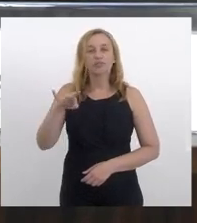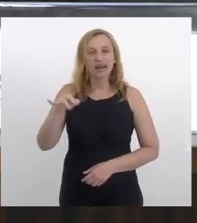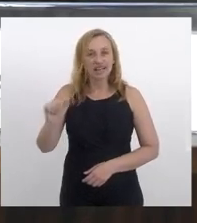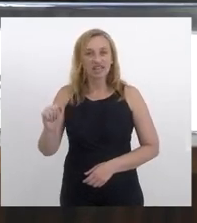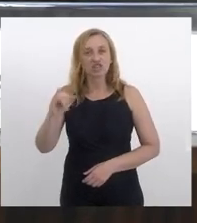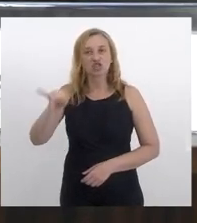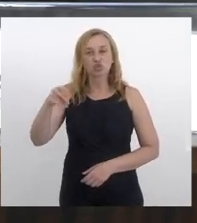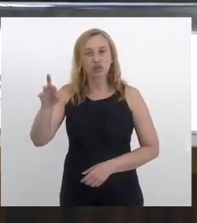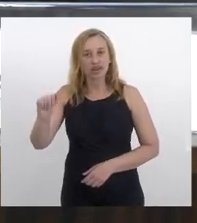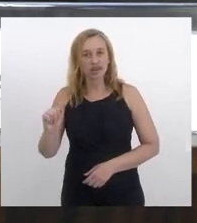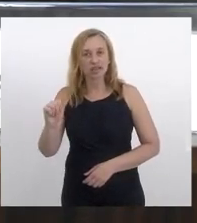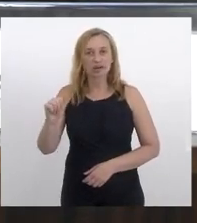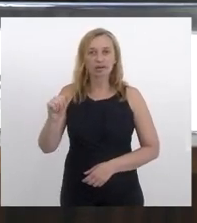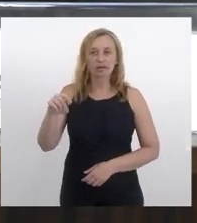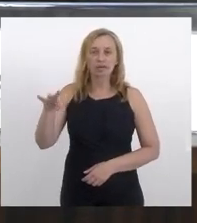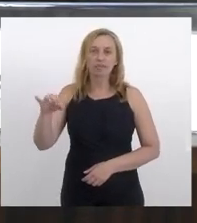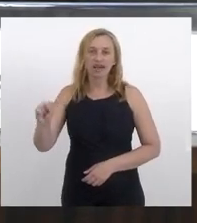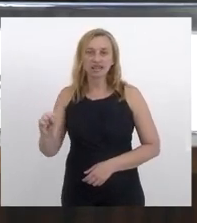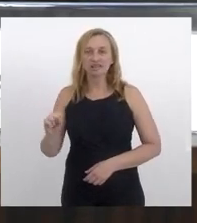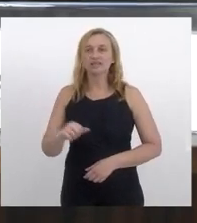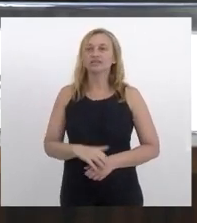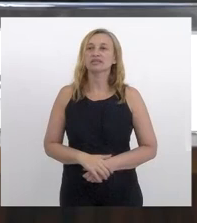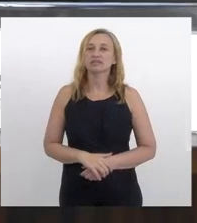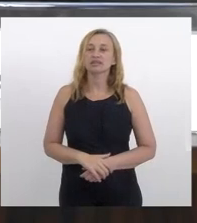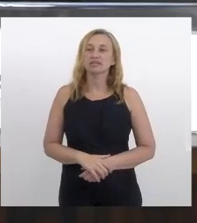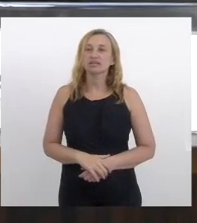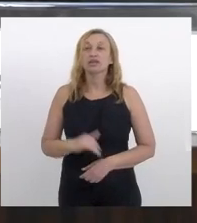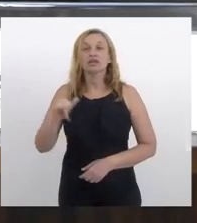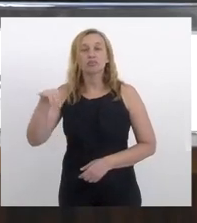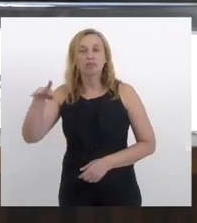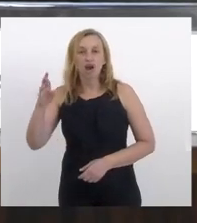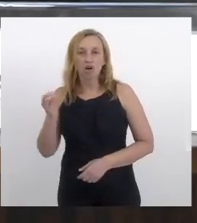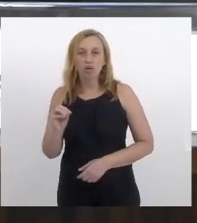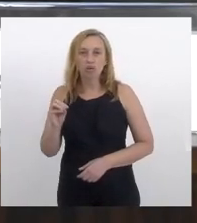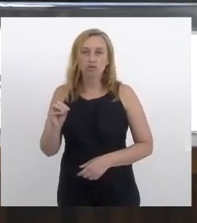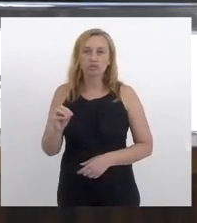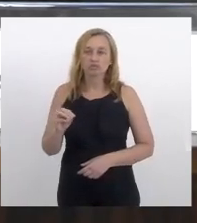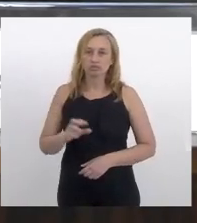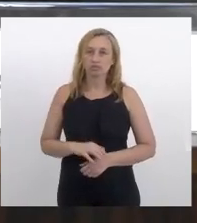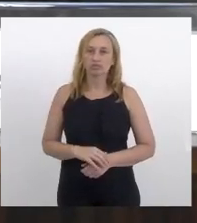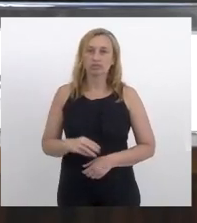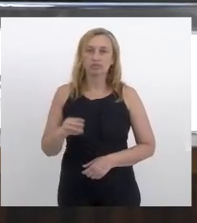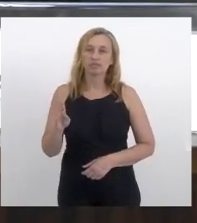Juliana Marques, Wicca. Mauro César Batista.